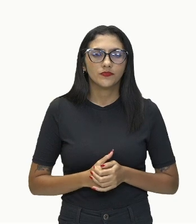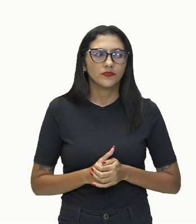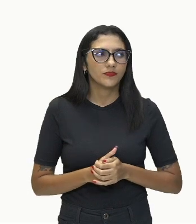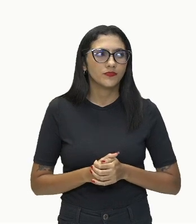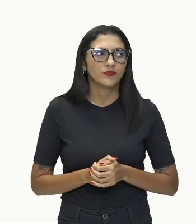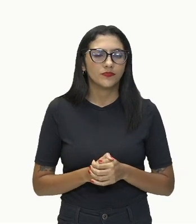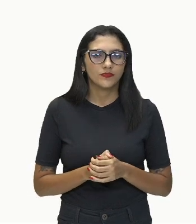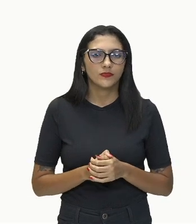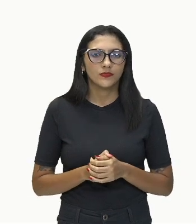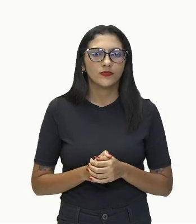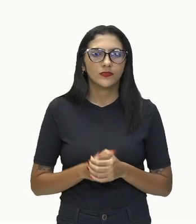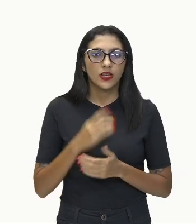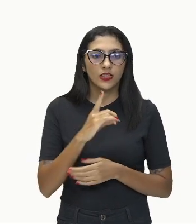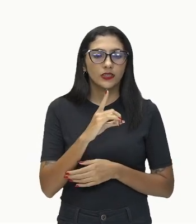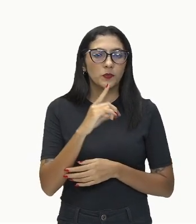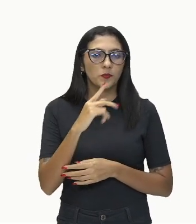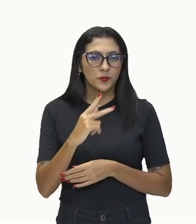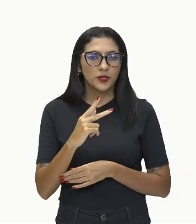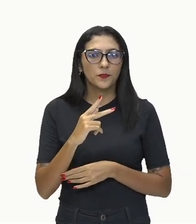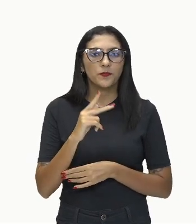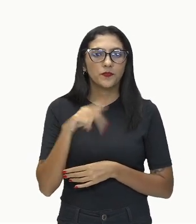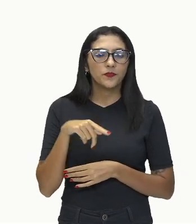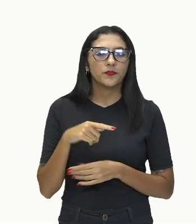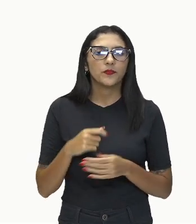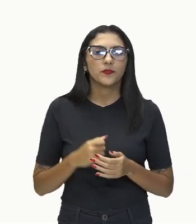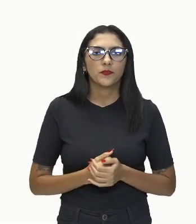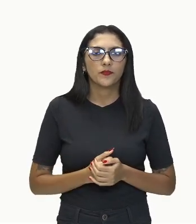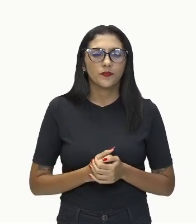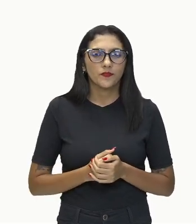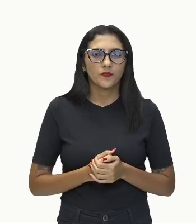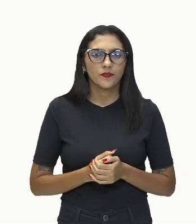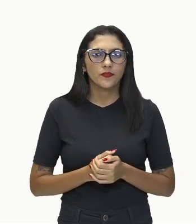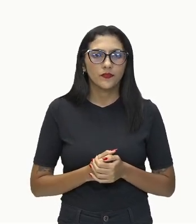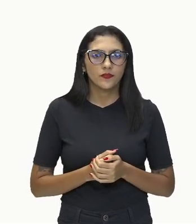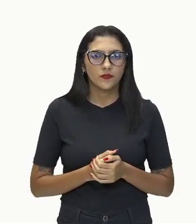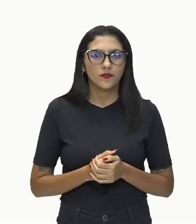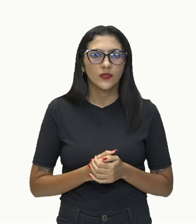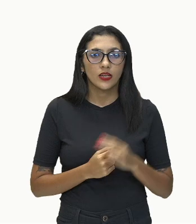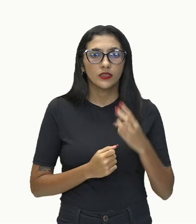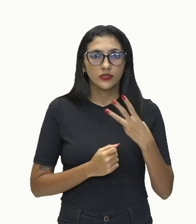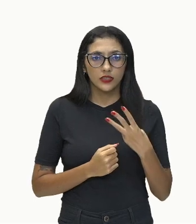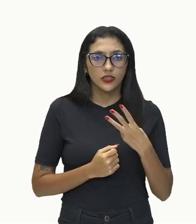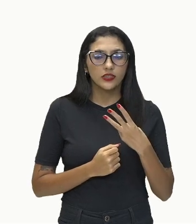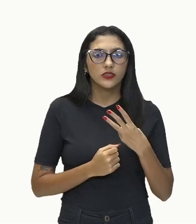nesse caso aqui, é igual a 3 vezes 8,